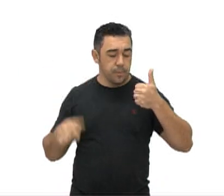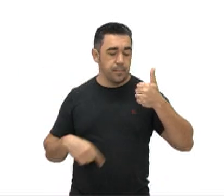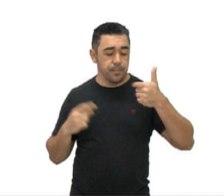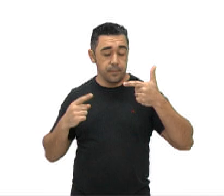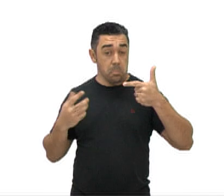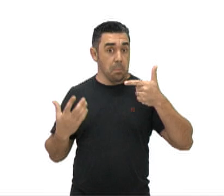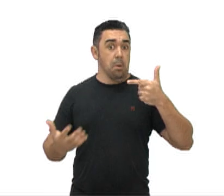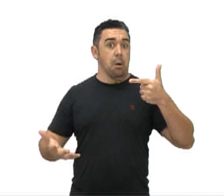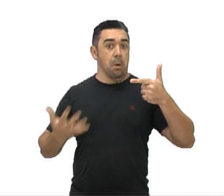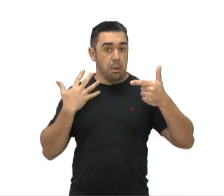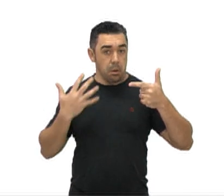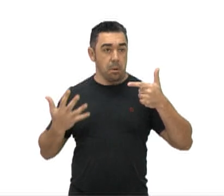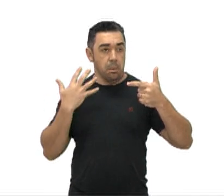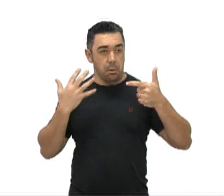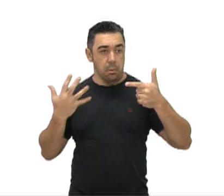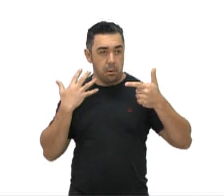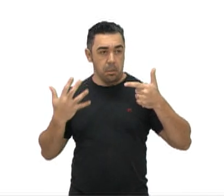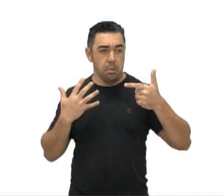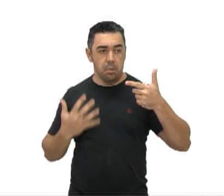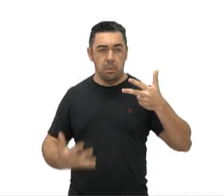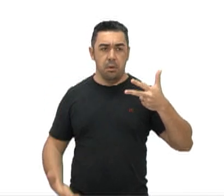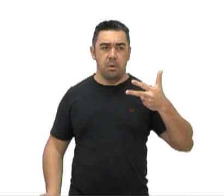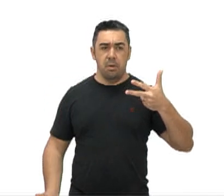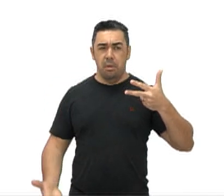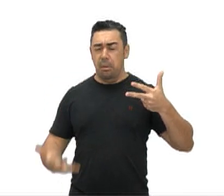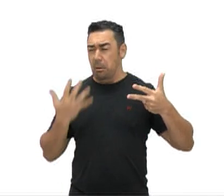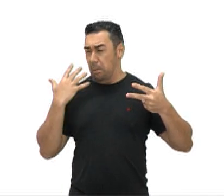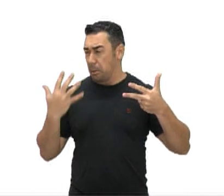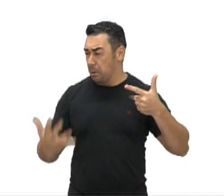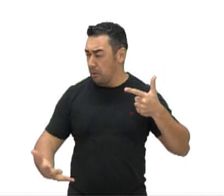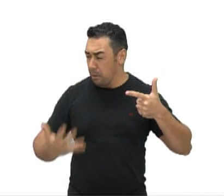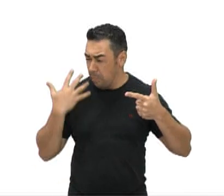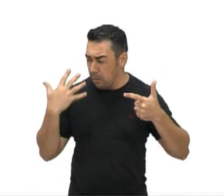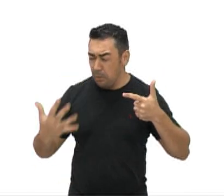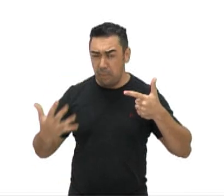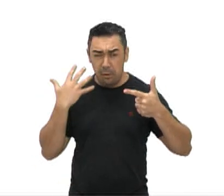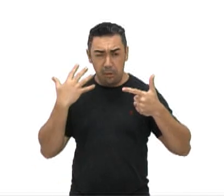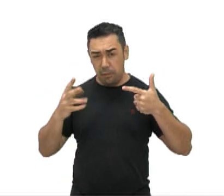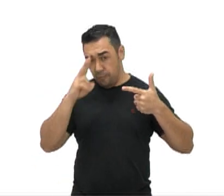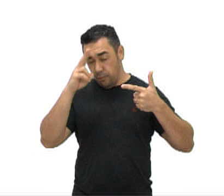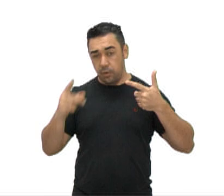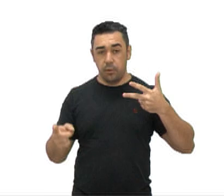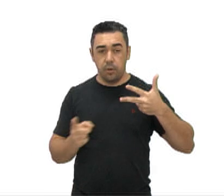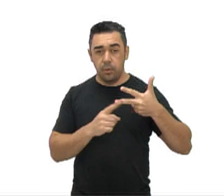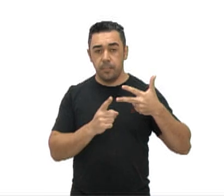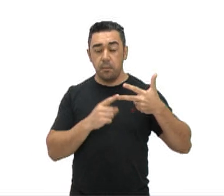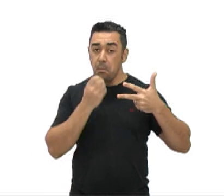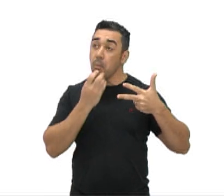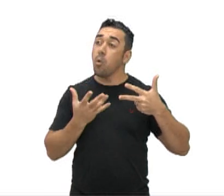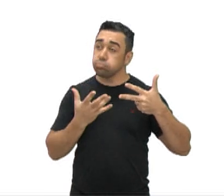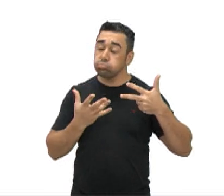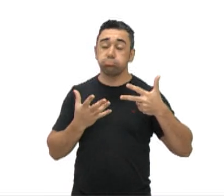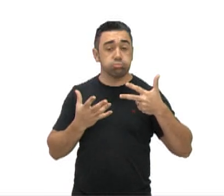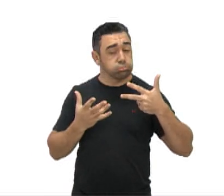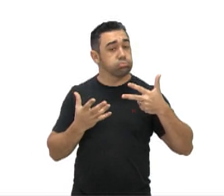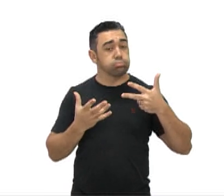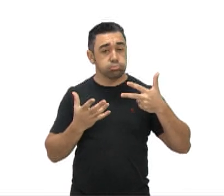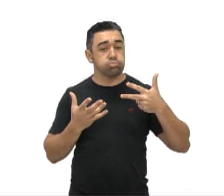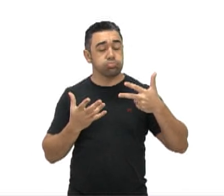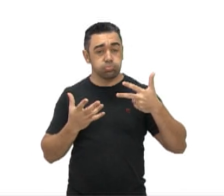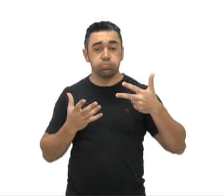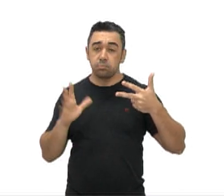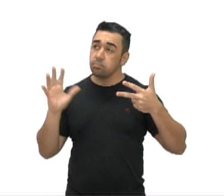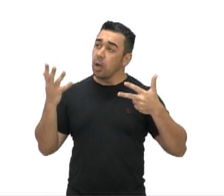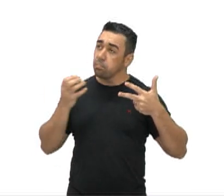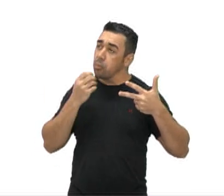calor. Hace um calor muito intenso, né? El tempo está bueno, quer dizer, o tempo está bom,